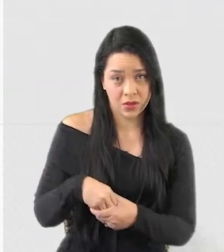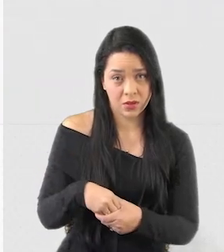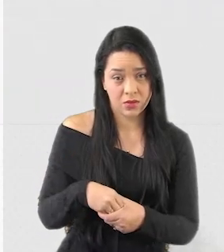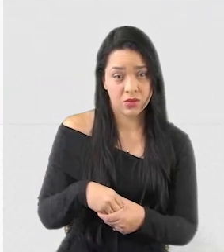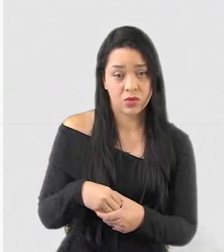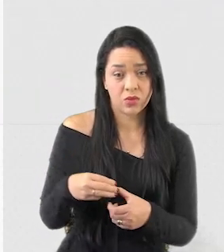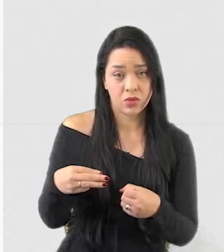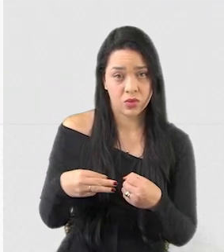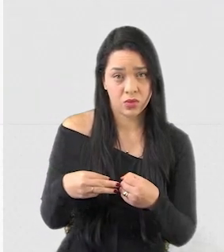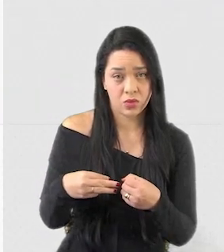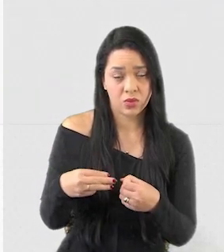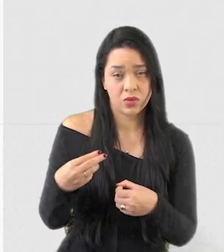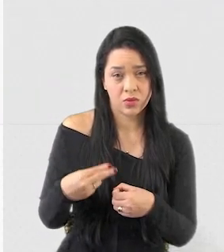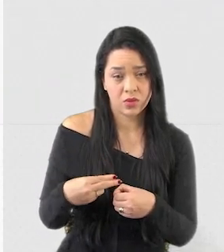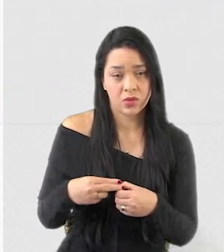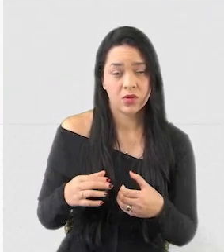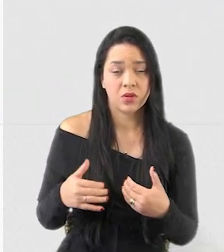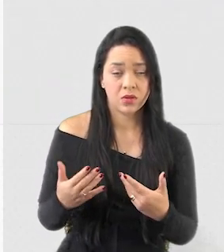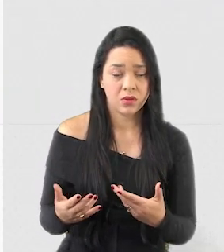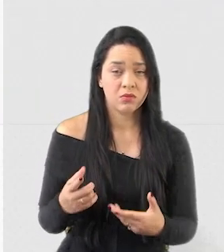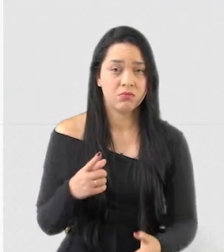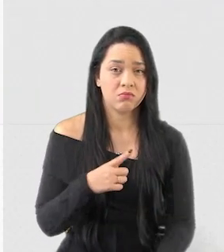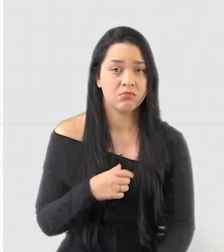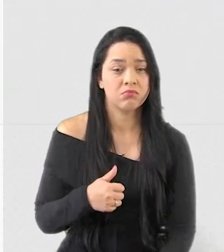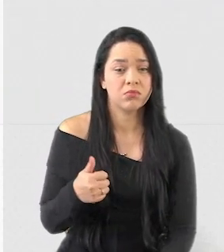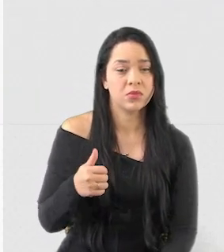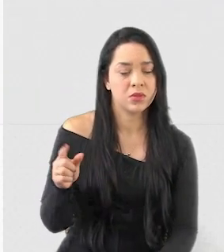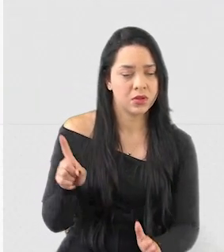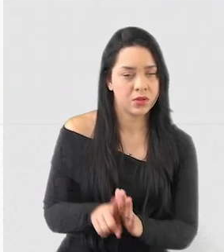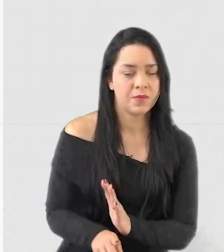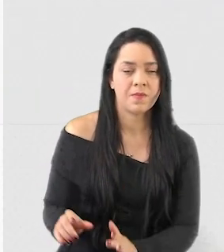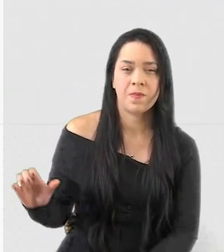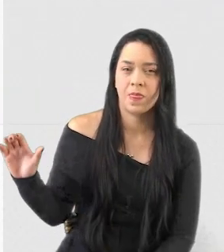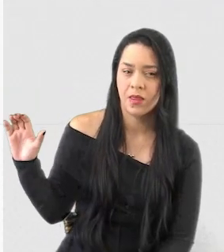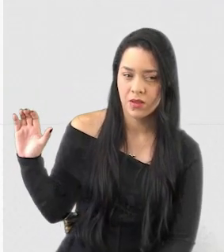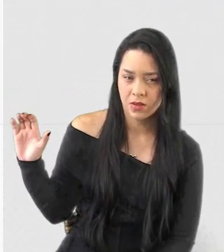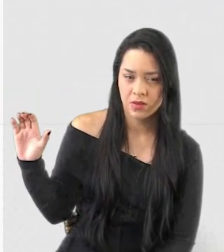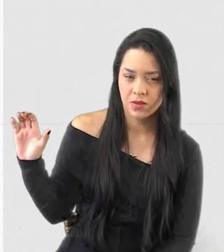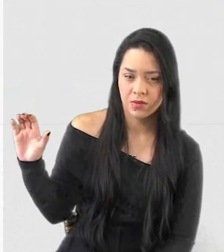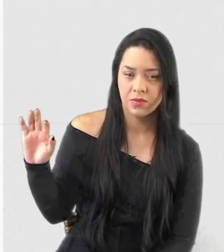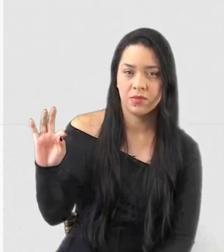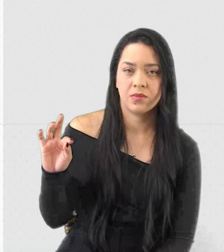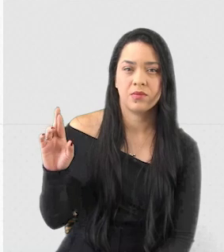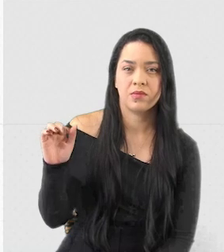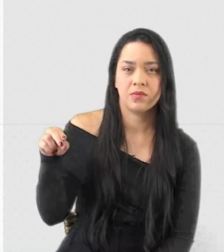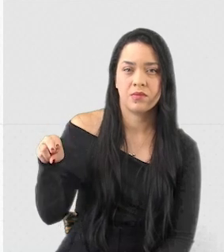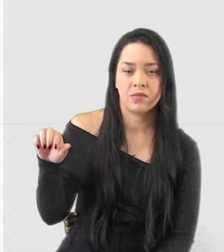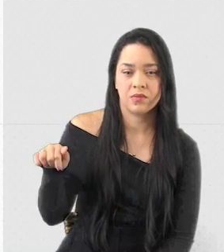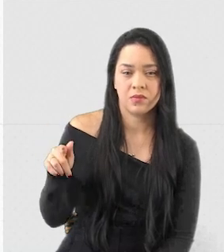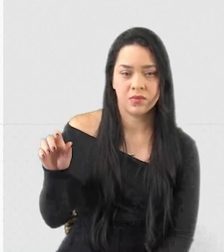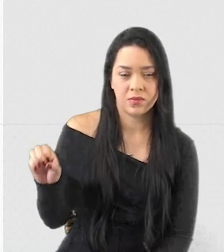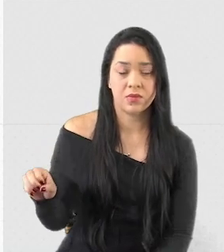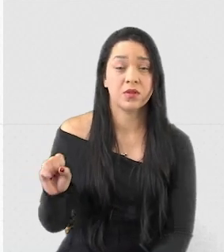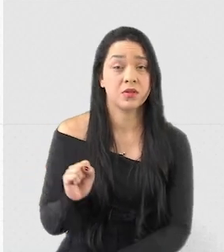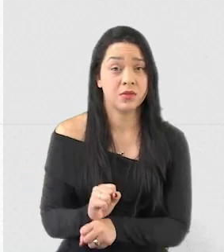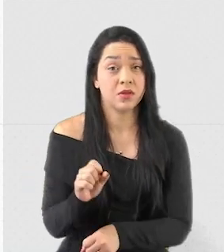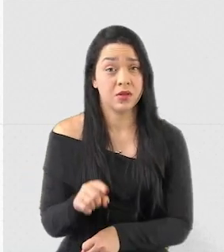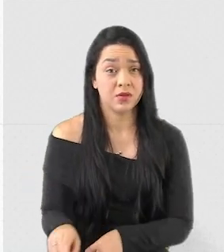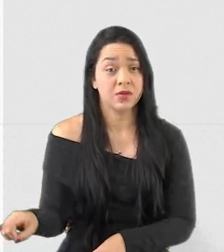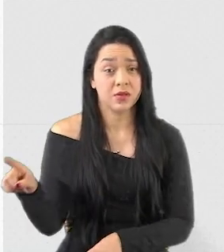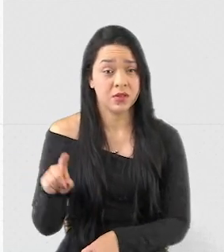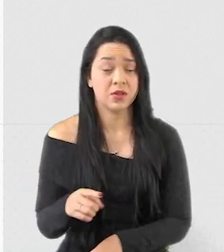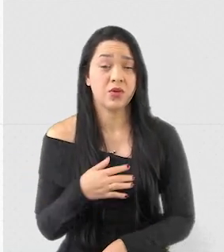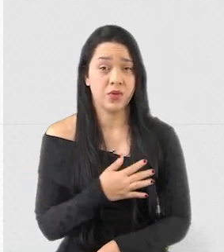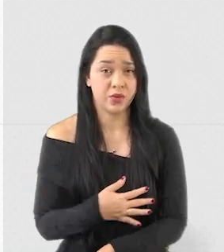celular. Então, a resposta correta da primeira questão é a letra C, transcrição. E é isso, pessoal. Espero que vocês